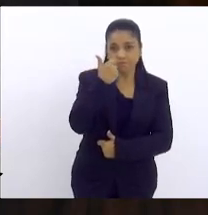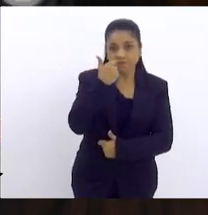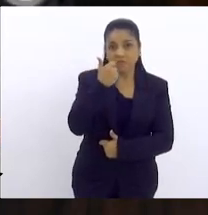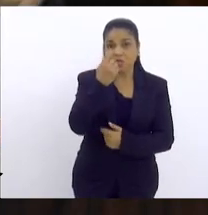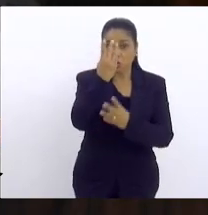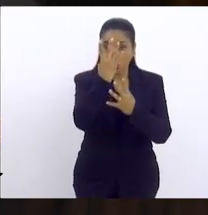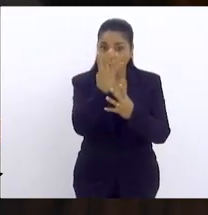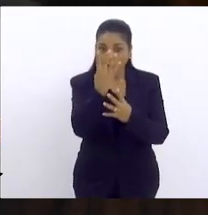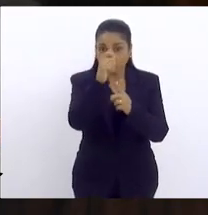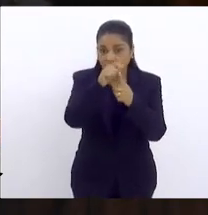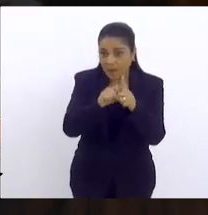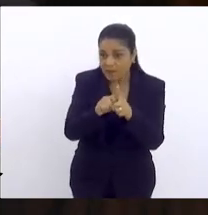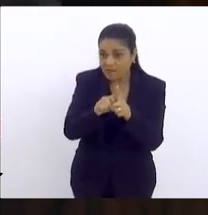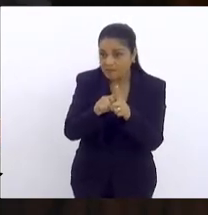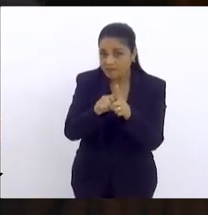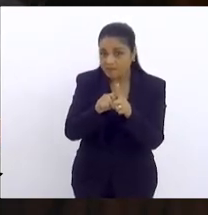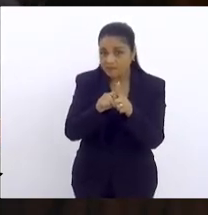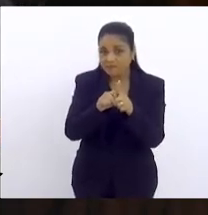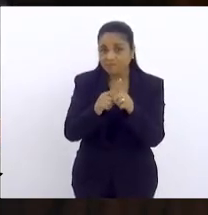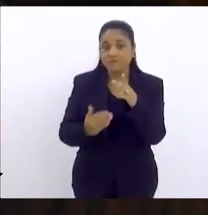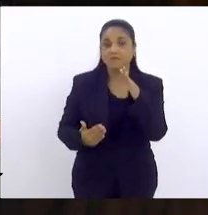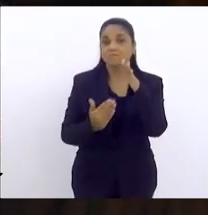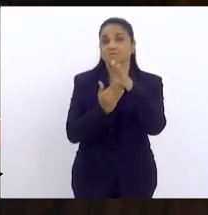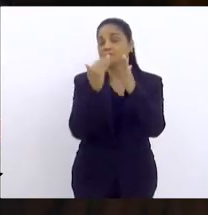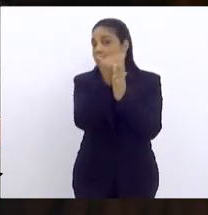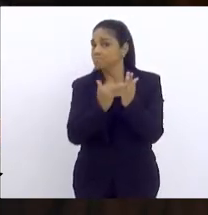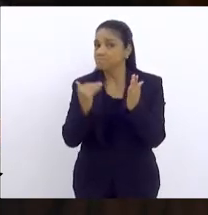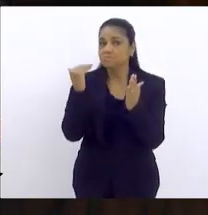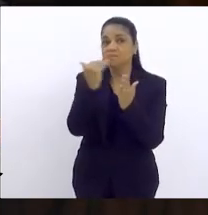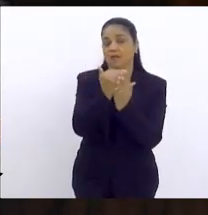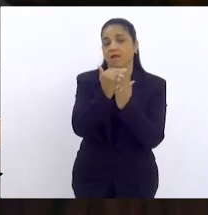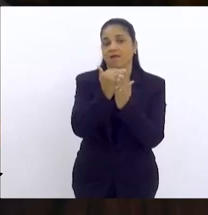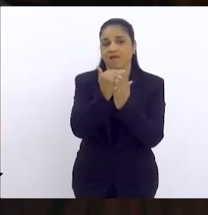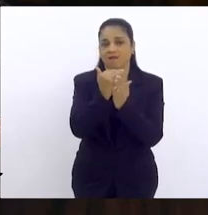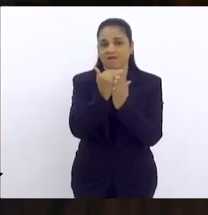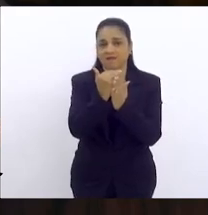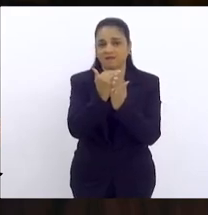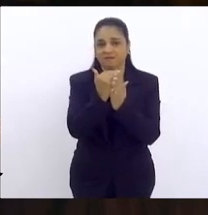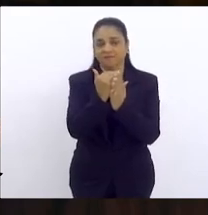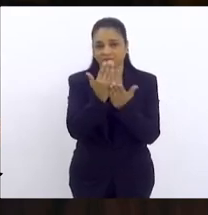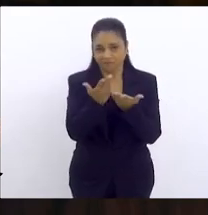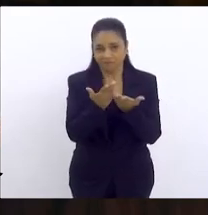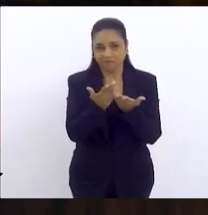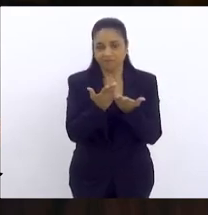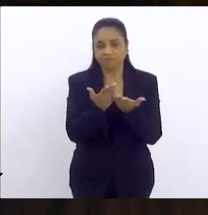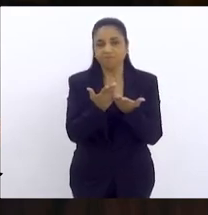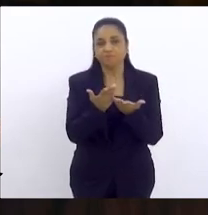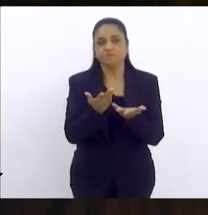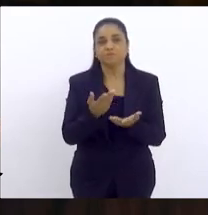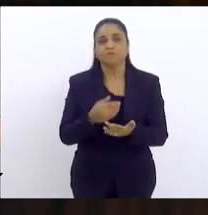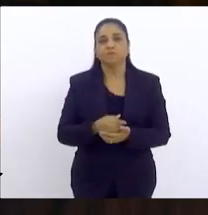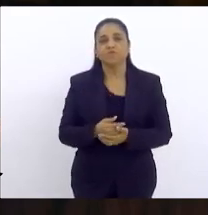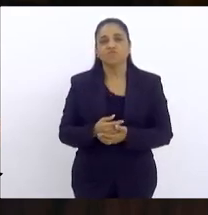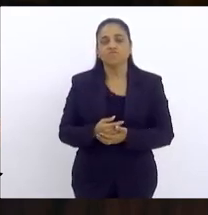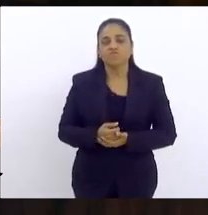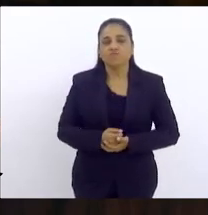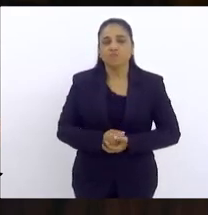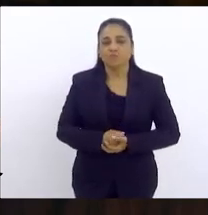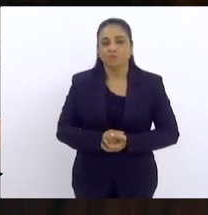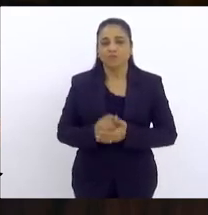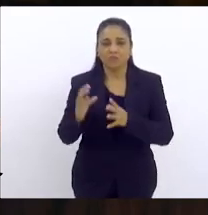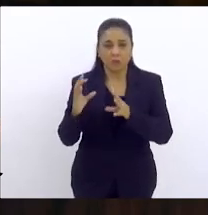histórico A partir do momento em que começou a contar sobre isso fazer esse tipo de Contagem